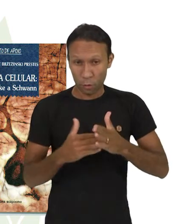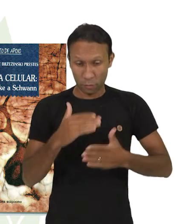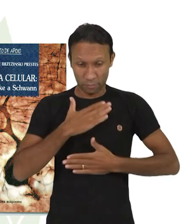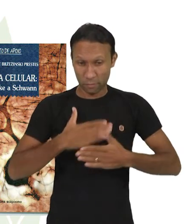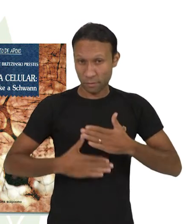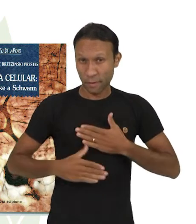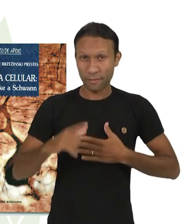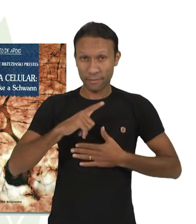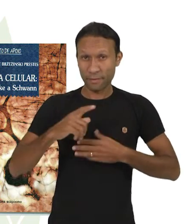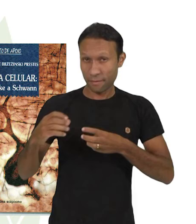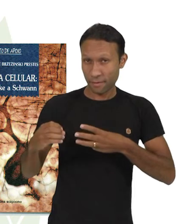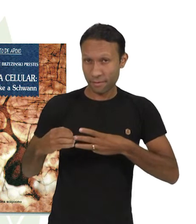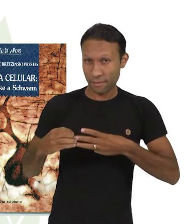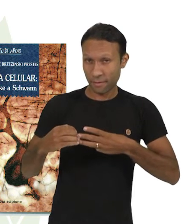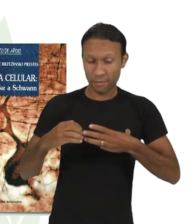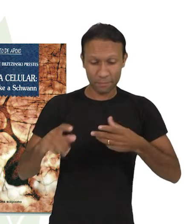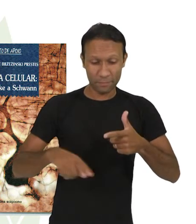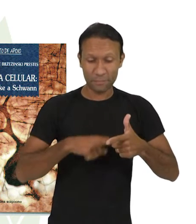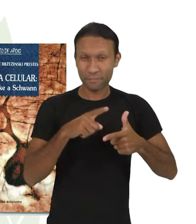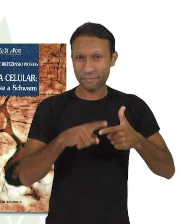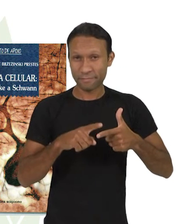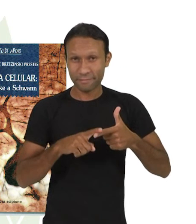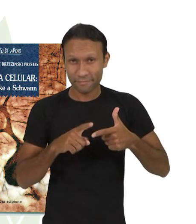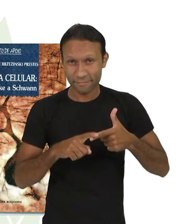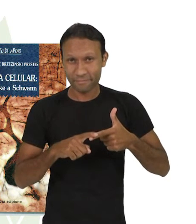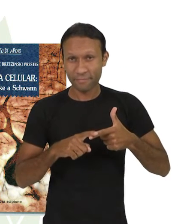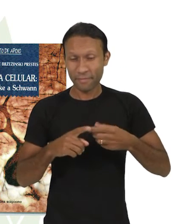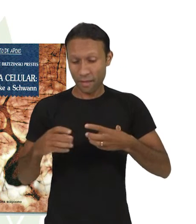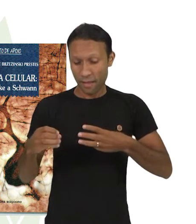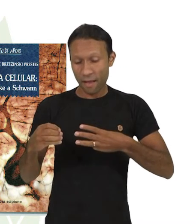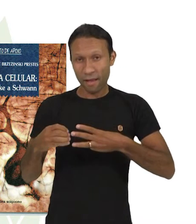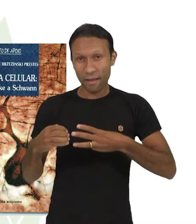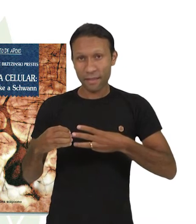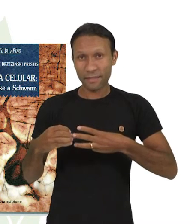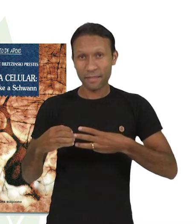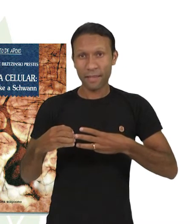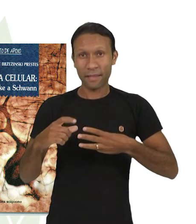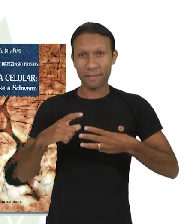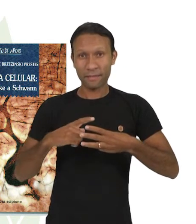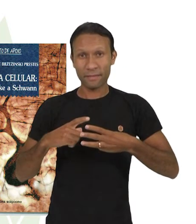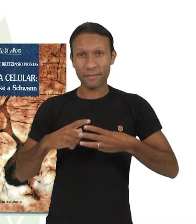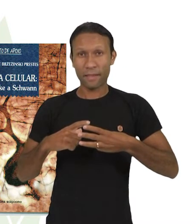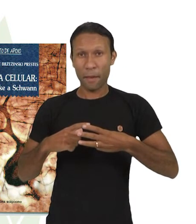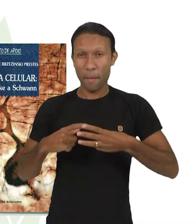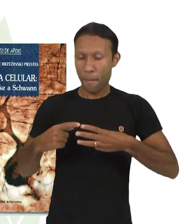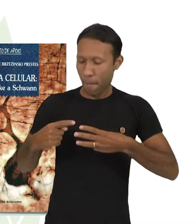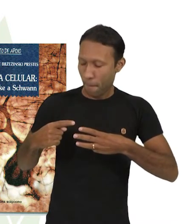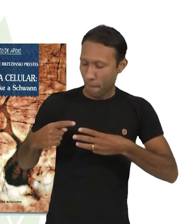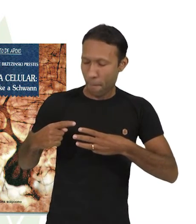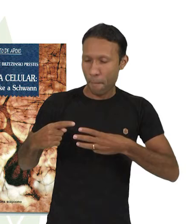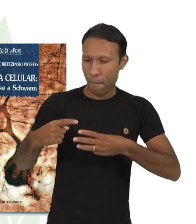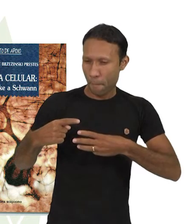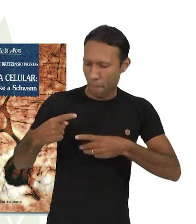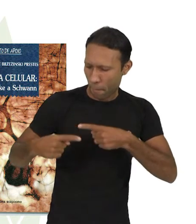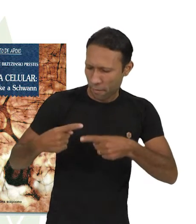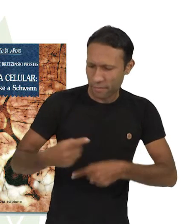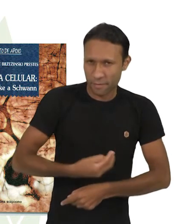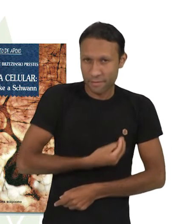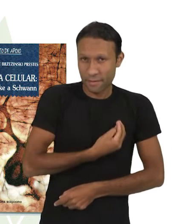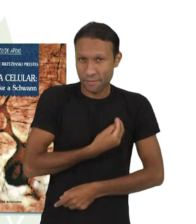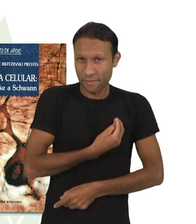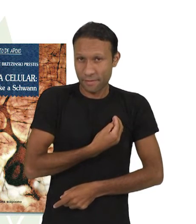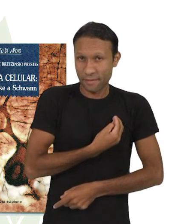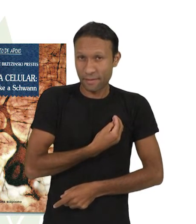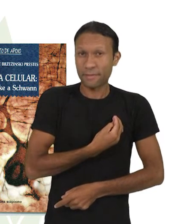ser vivo é composto de célula. 2, nas células ocorrem os processos que mantêm a vida.